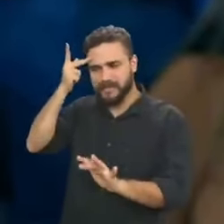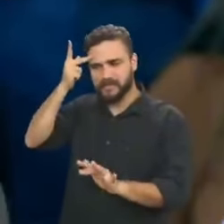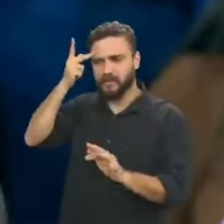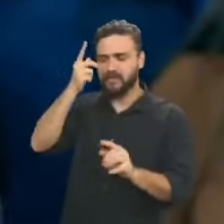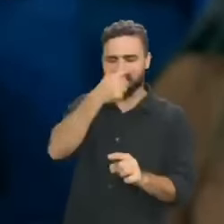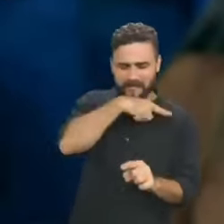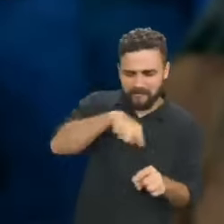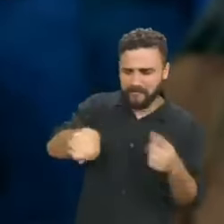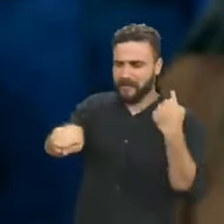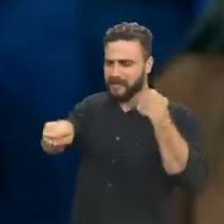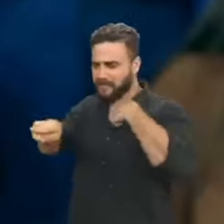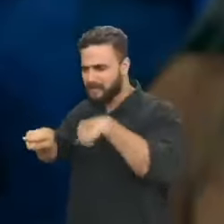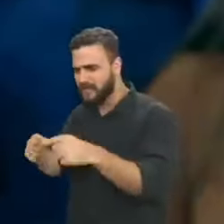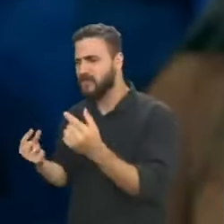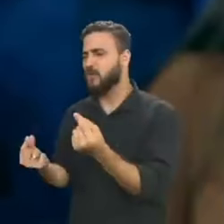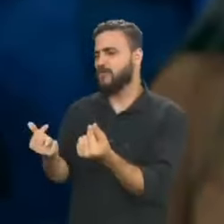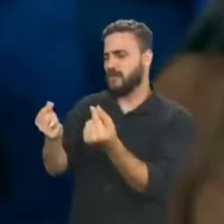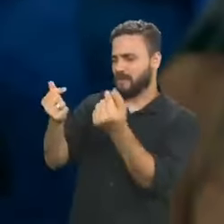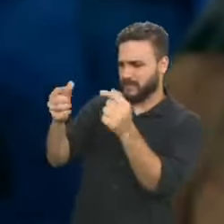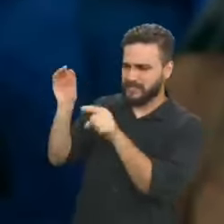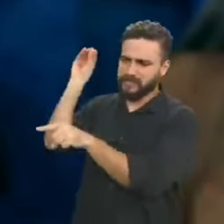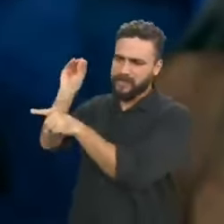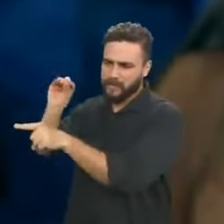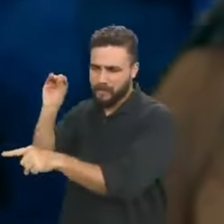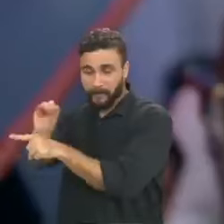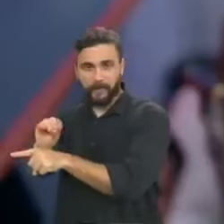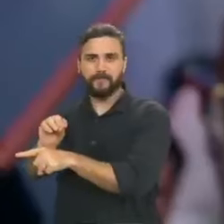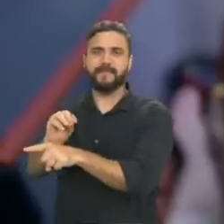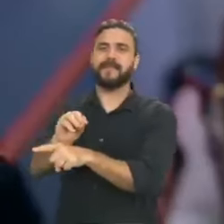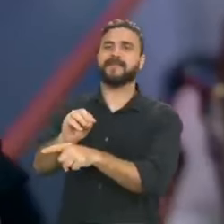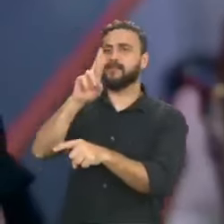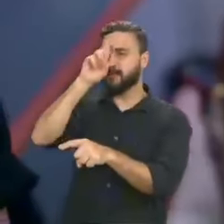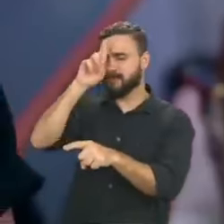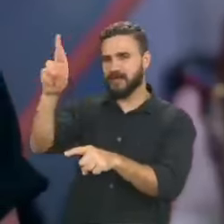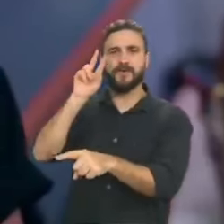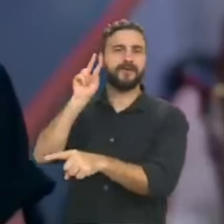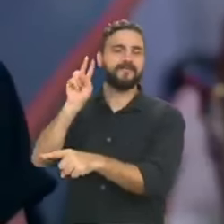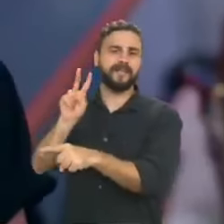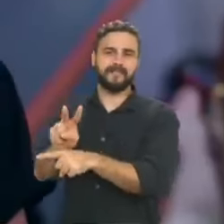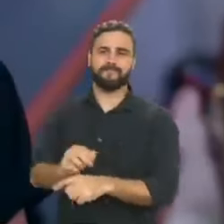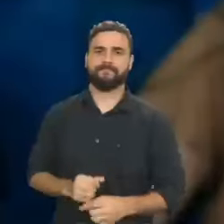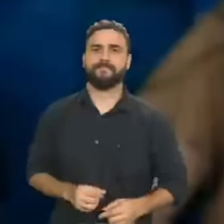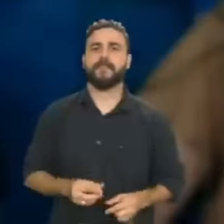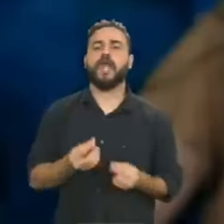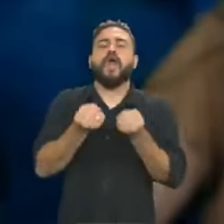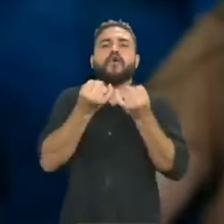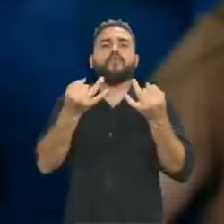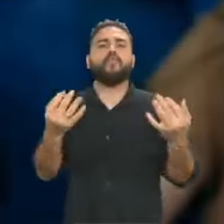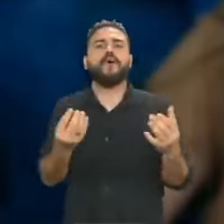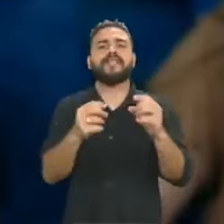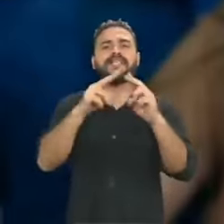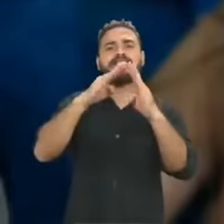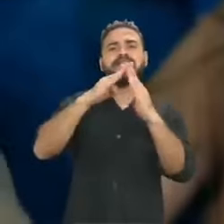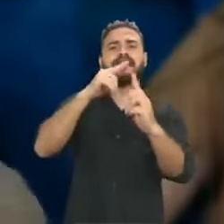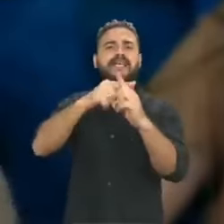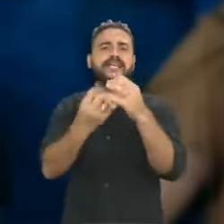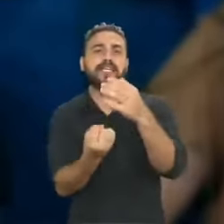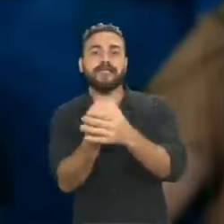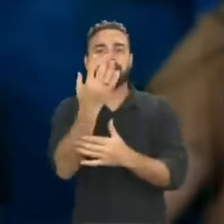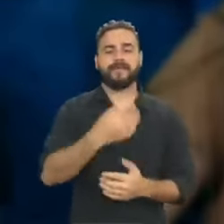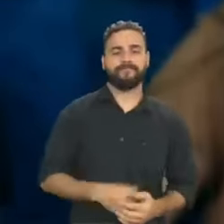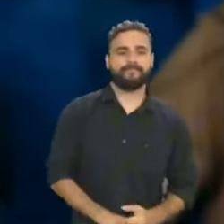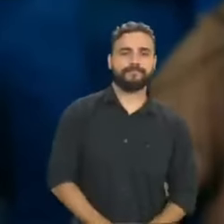um monte de candidatos. Vocês já foram plantadas quantas igrejas? Com essas duas que a gente está abrindo agora, passam a ser